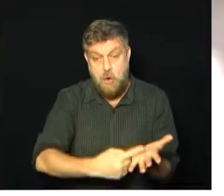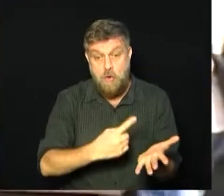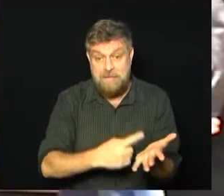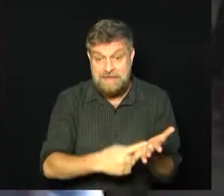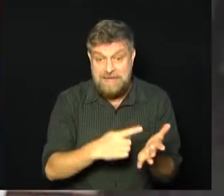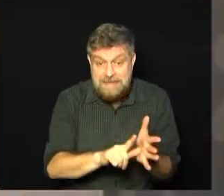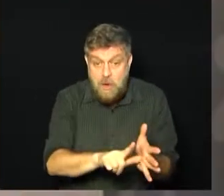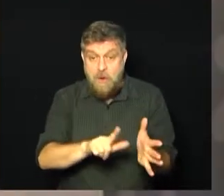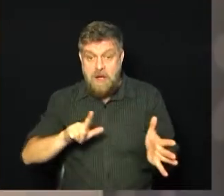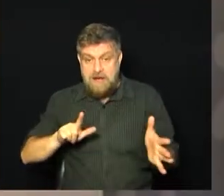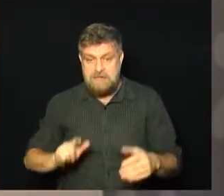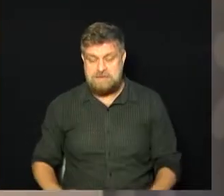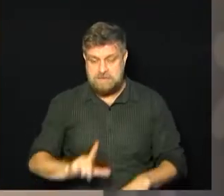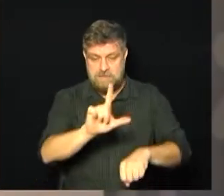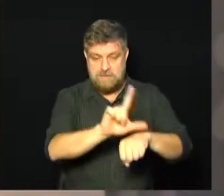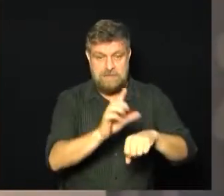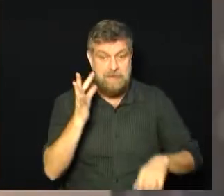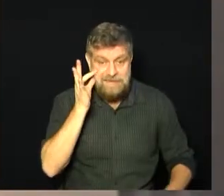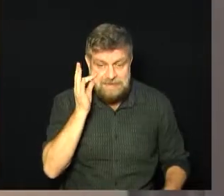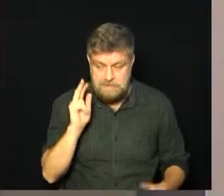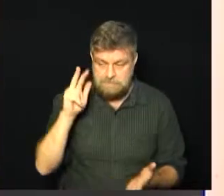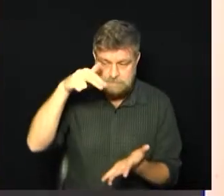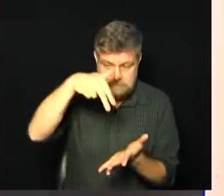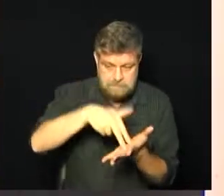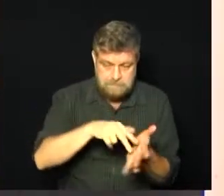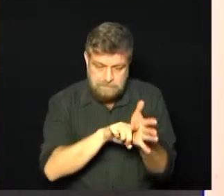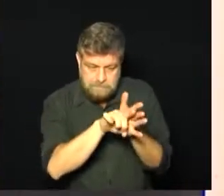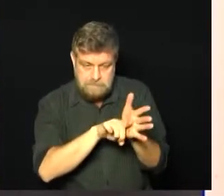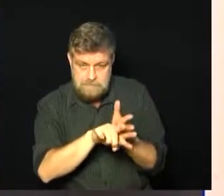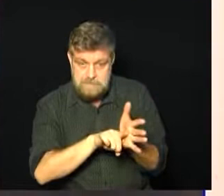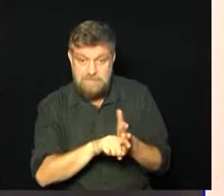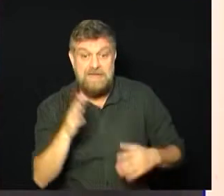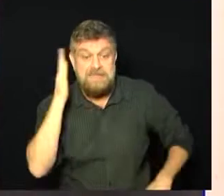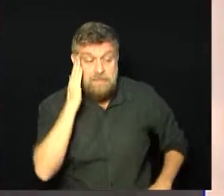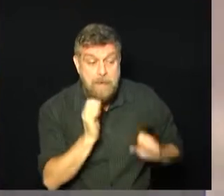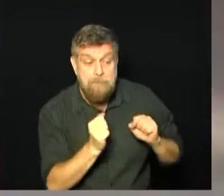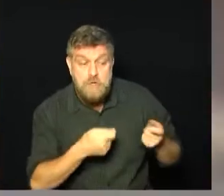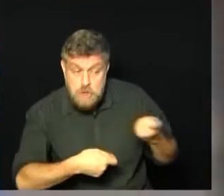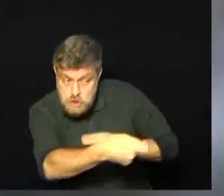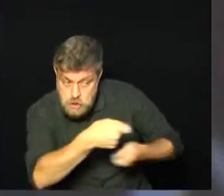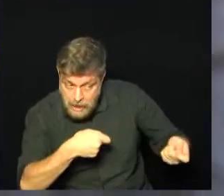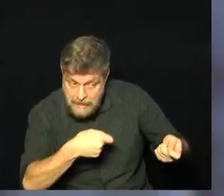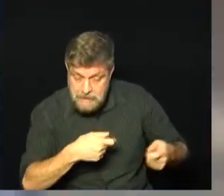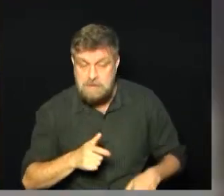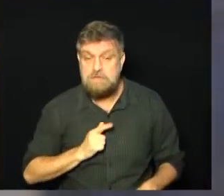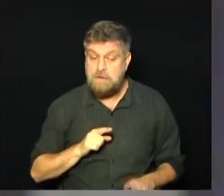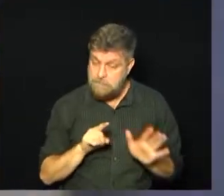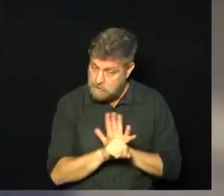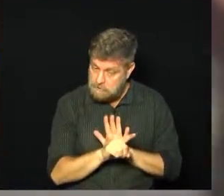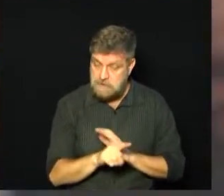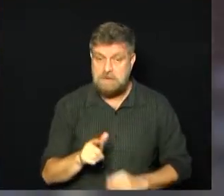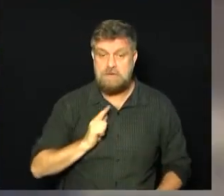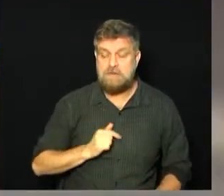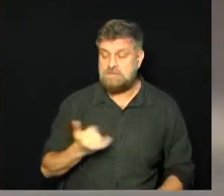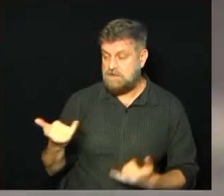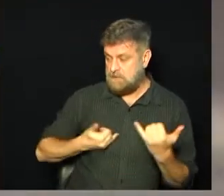realizar a compra em loja física, o ideal é que o consumidor verifique qual é a política de troca. Você comentava aqui com a gente, né, Éder, que o